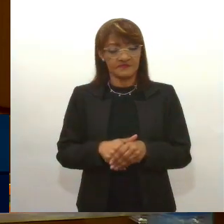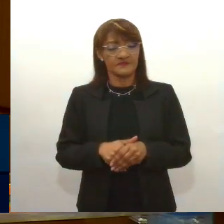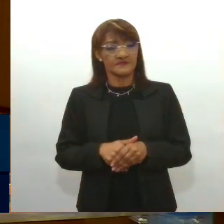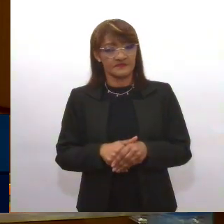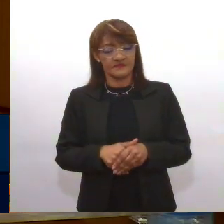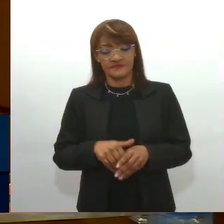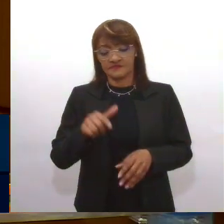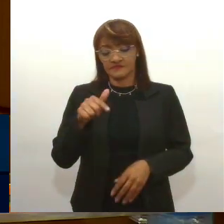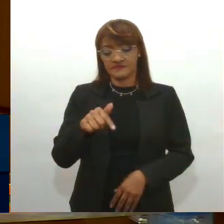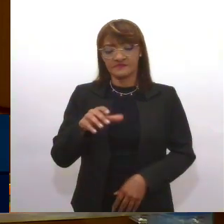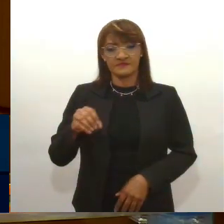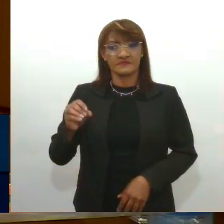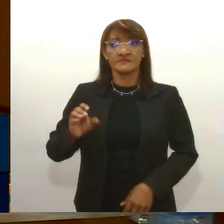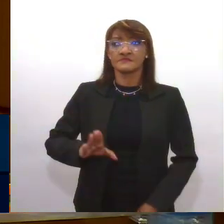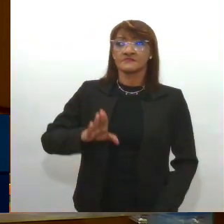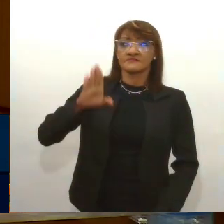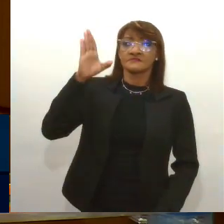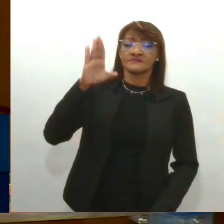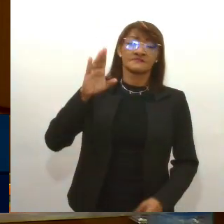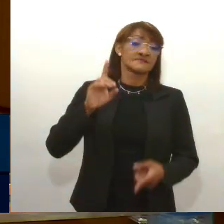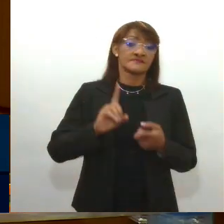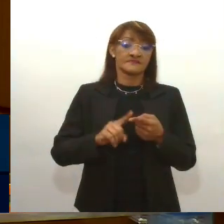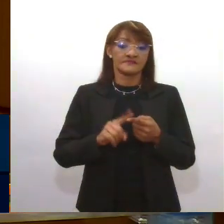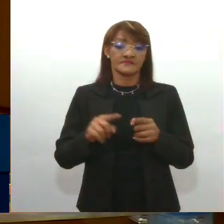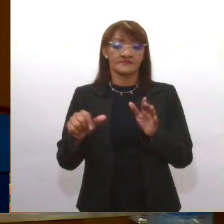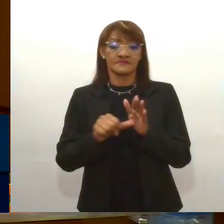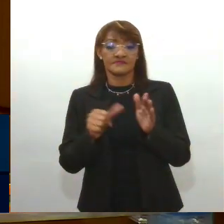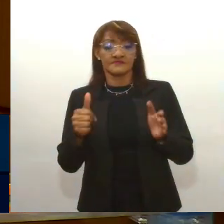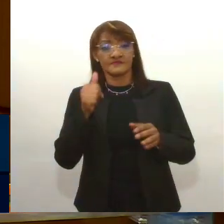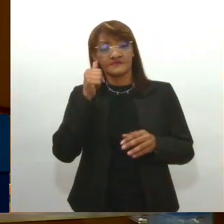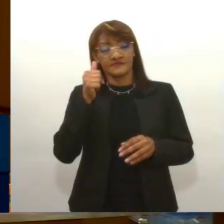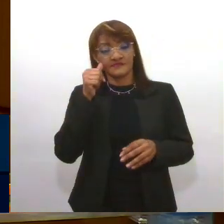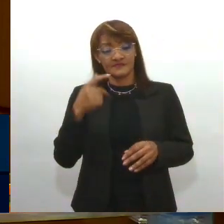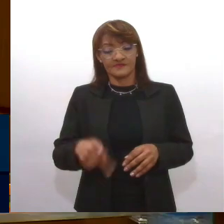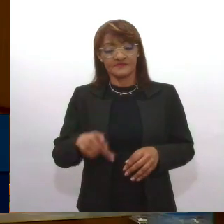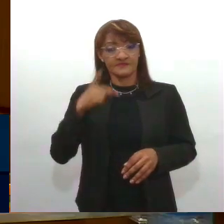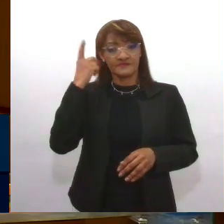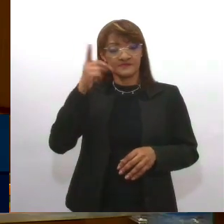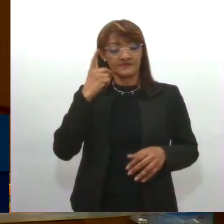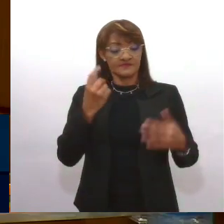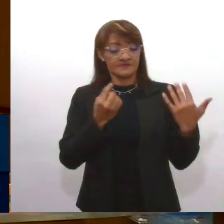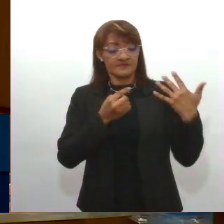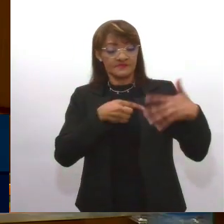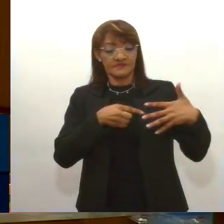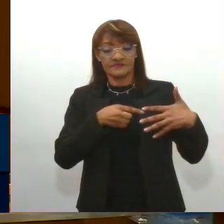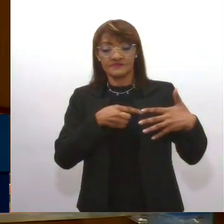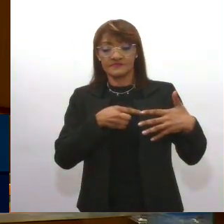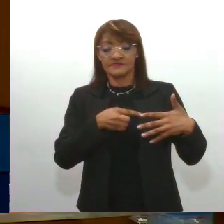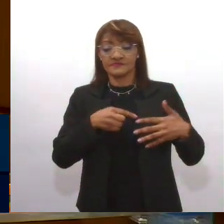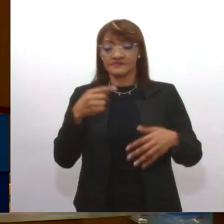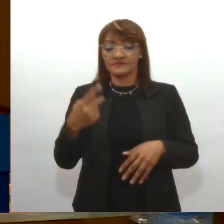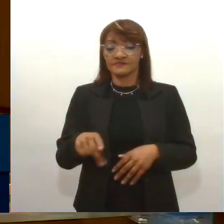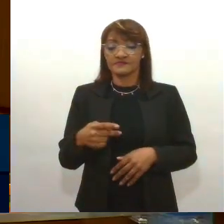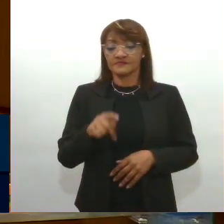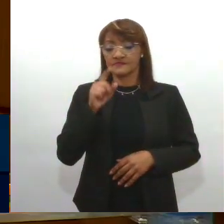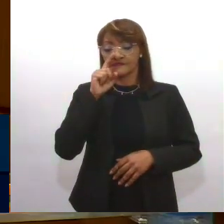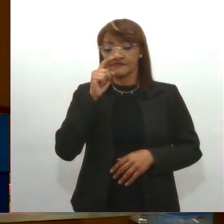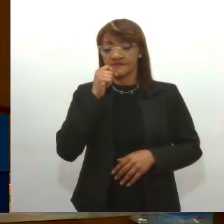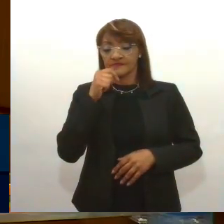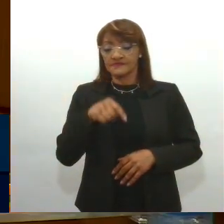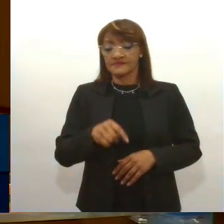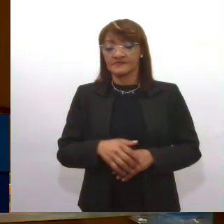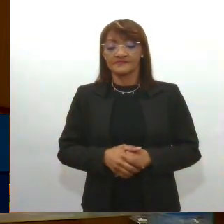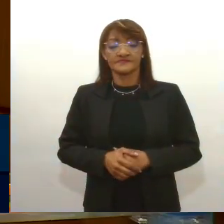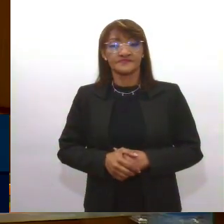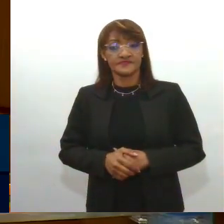também a primeira parlamentar do pessol aqui em Aracaju e e em Sergipe também